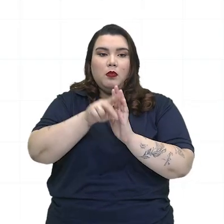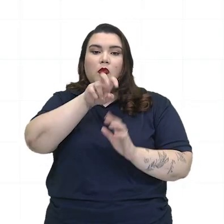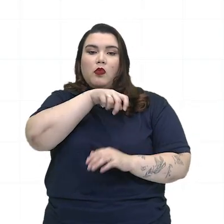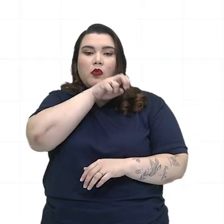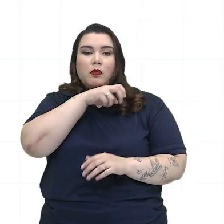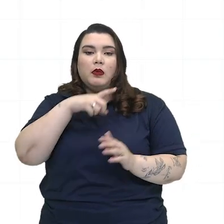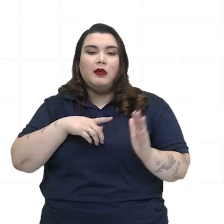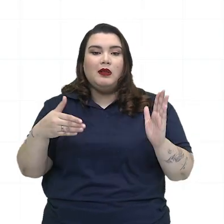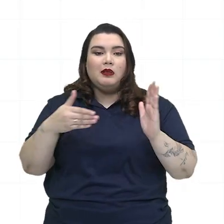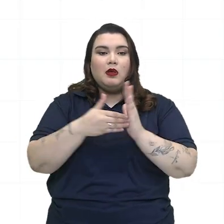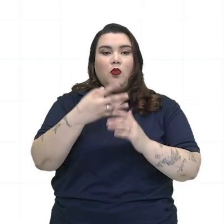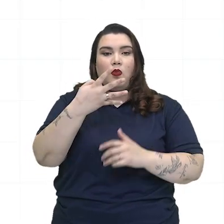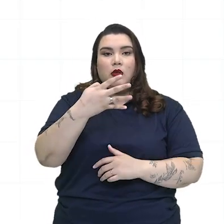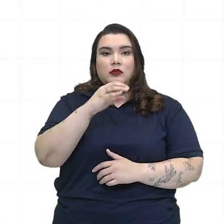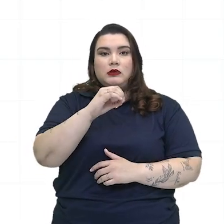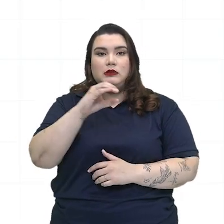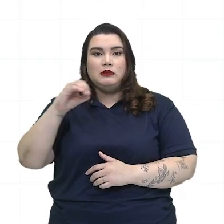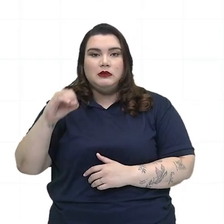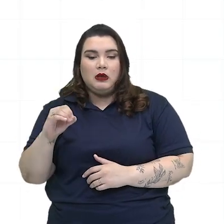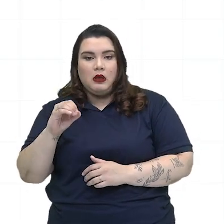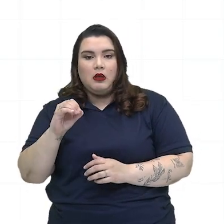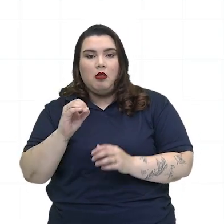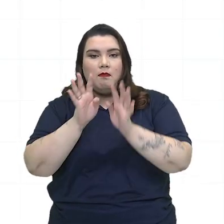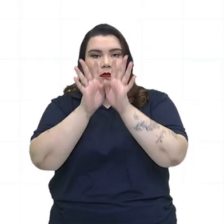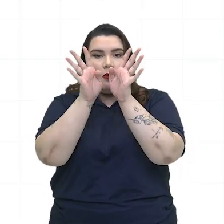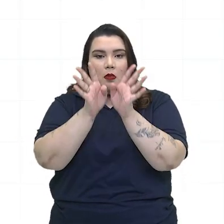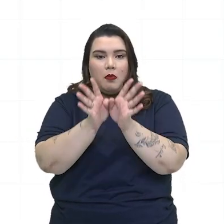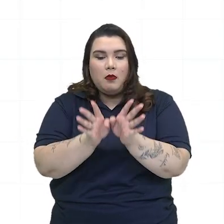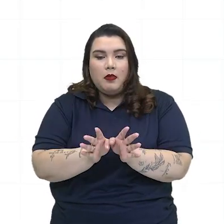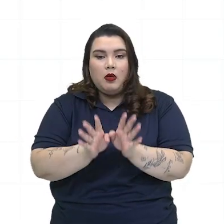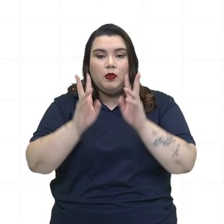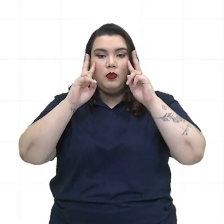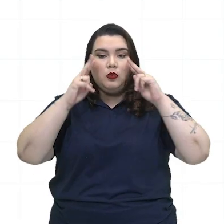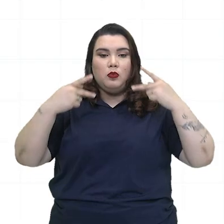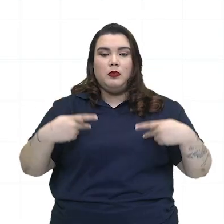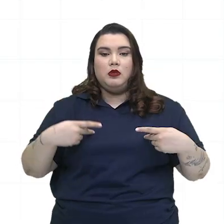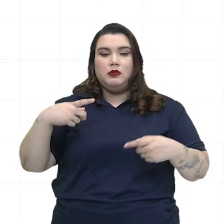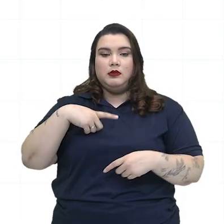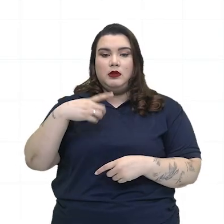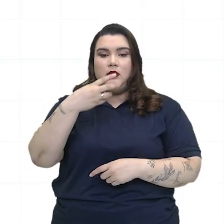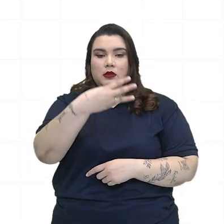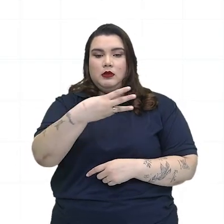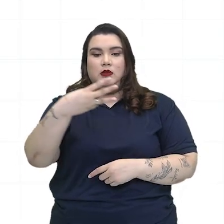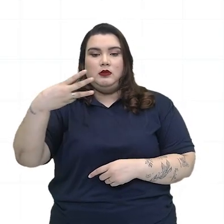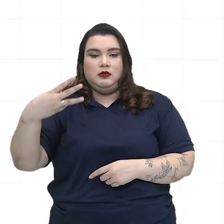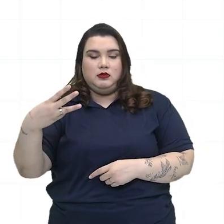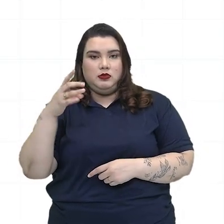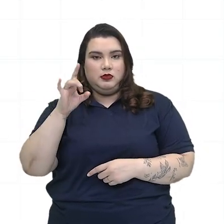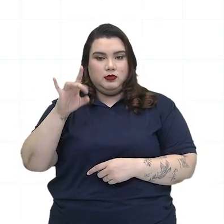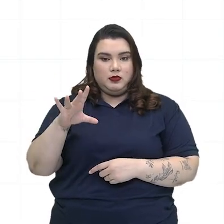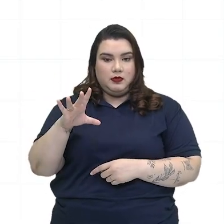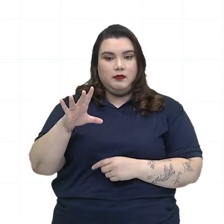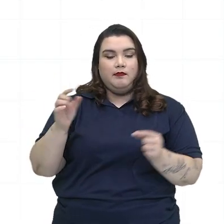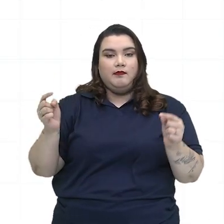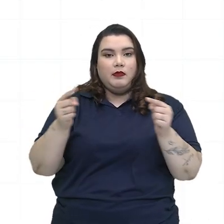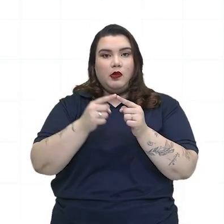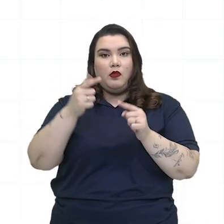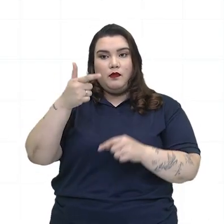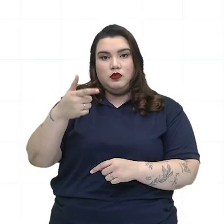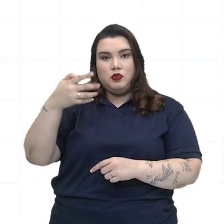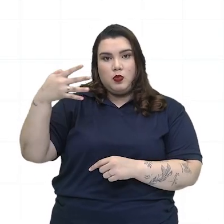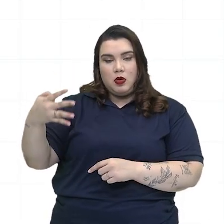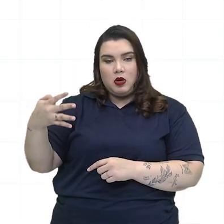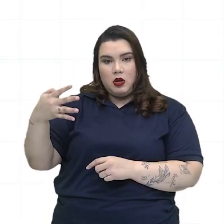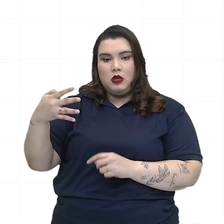400 vértebras, né? Enquanto que a do humano tem apenas 33 vértebras, onde 24